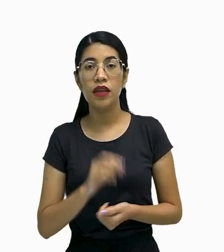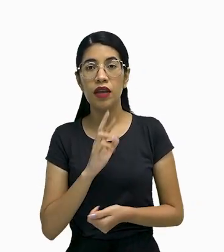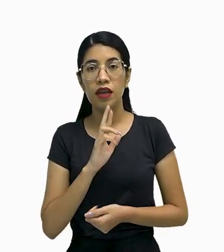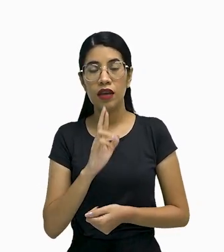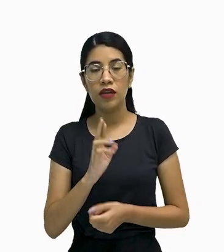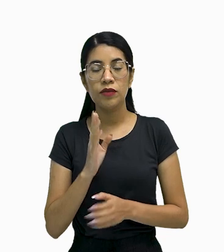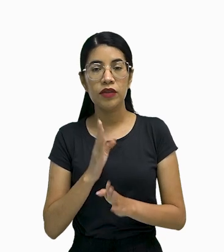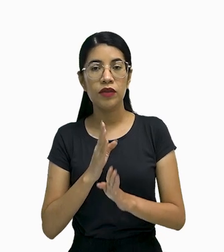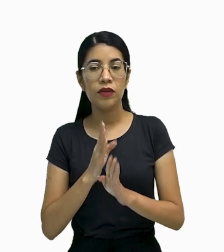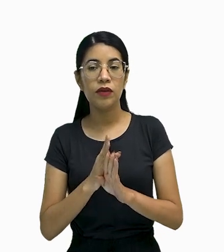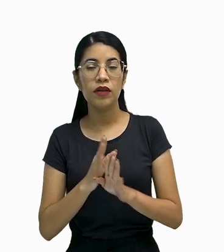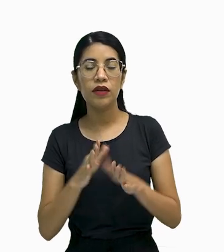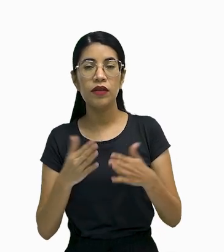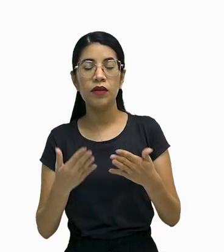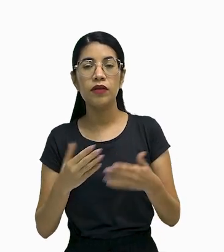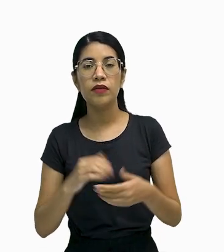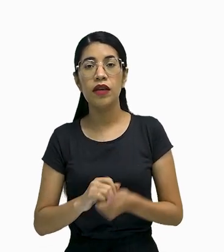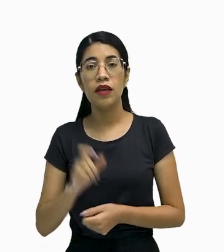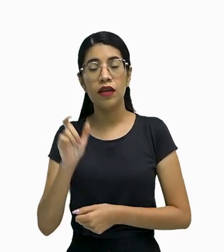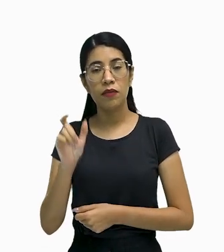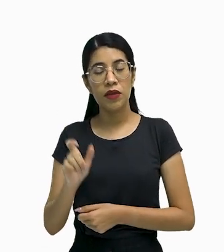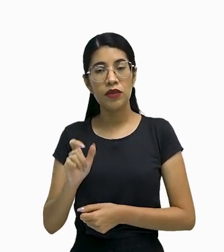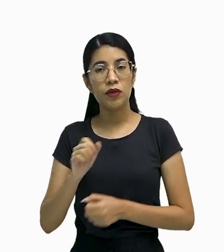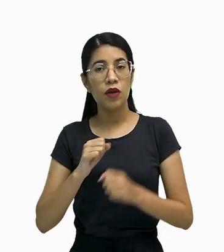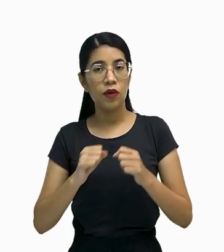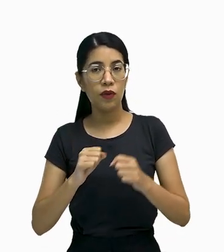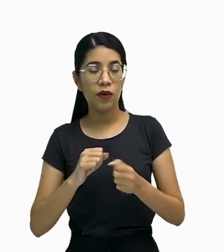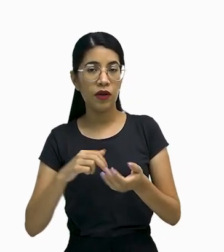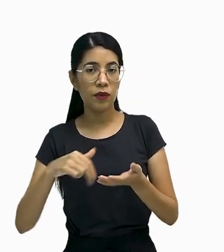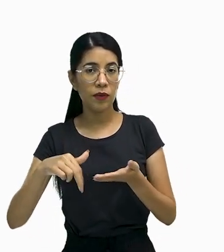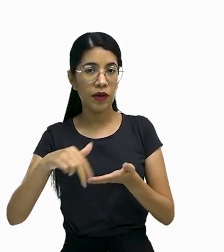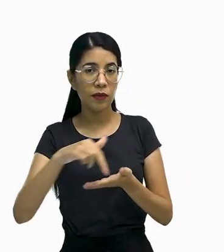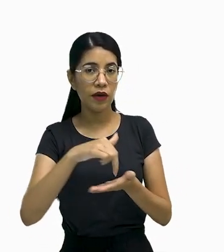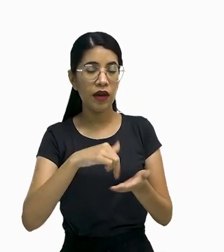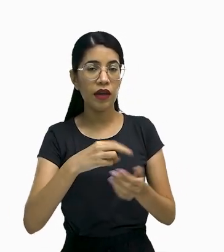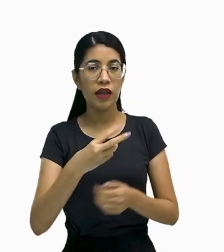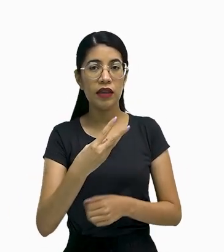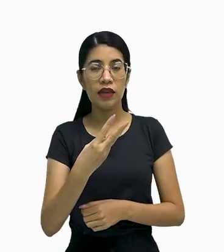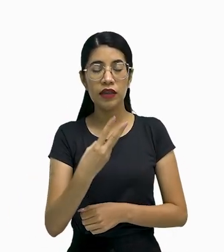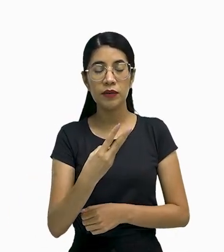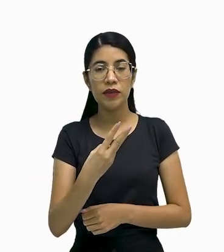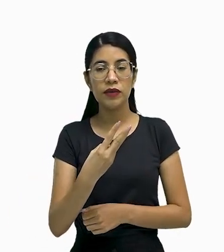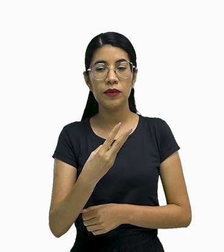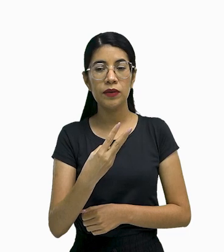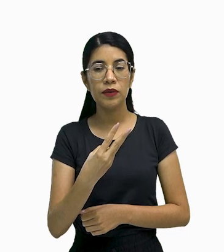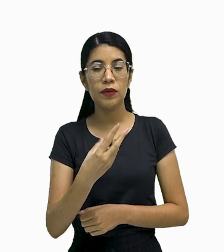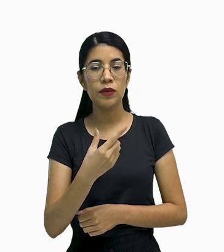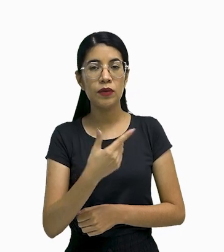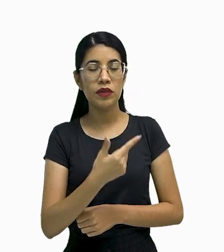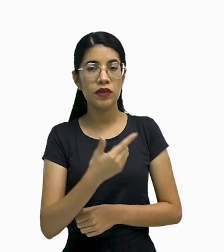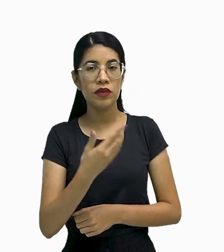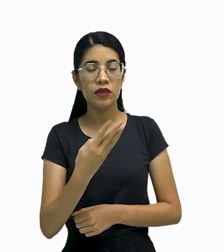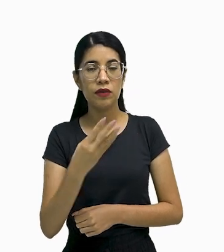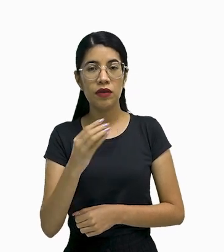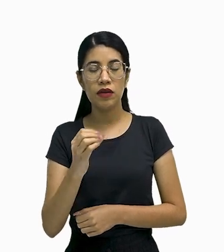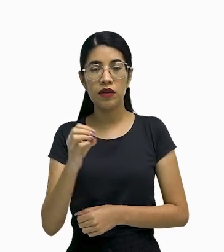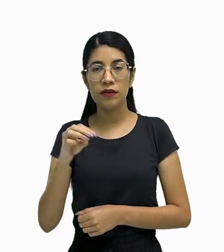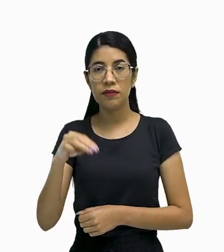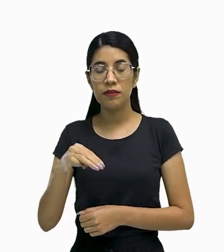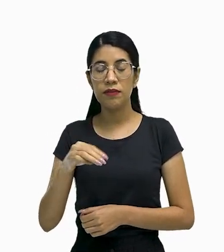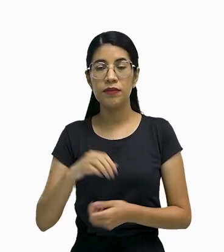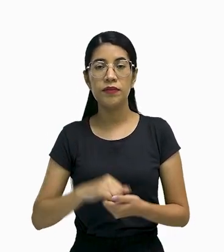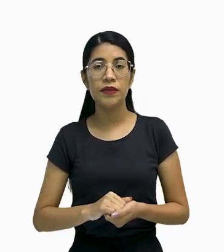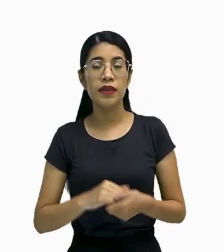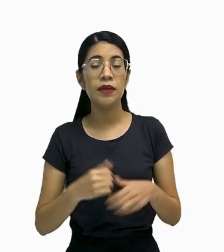seja, essa pessoa percorreu um total de 3.240 metros. Turma,